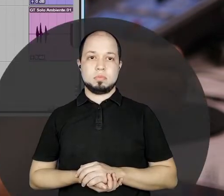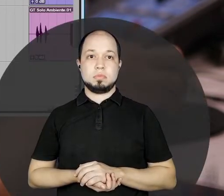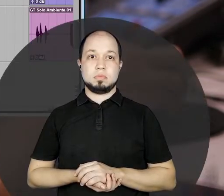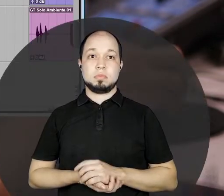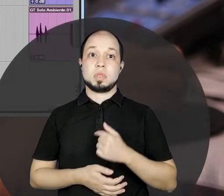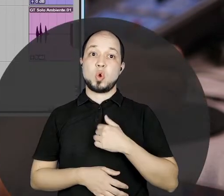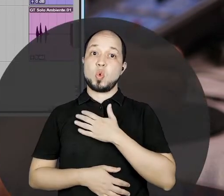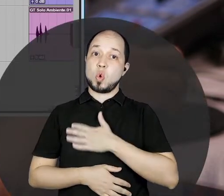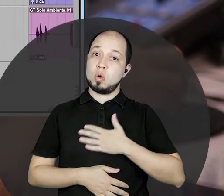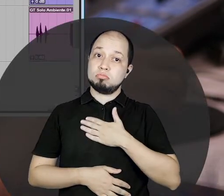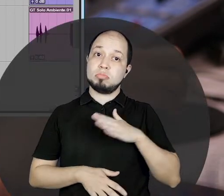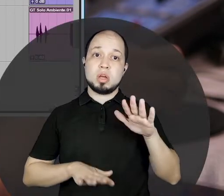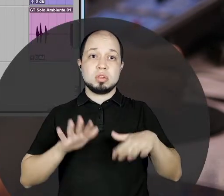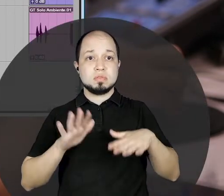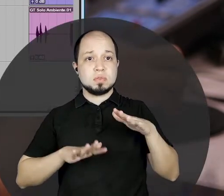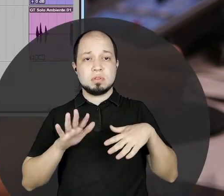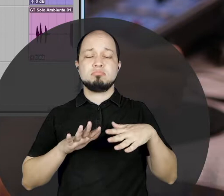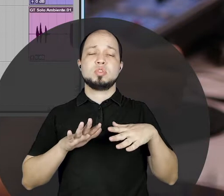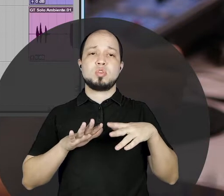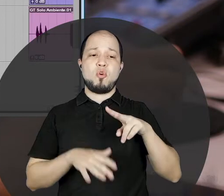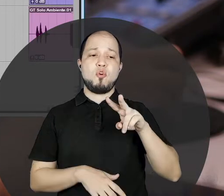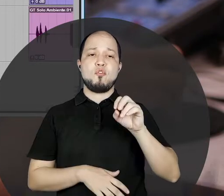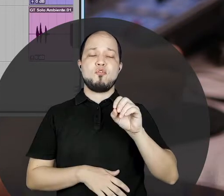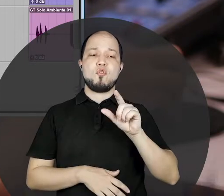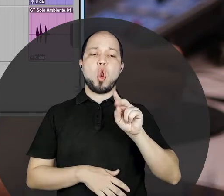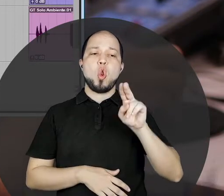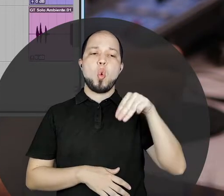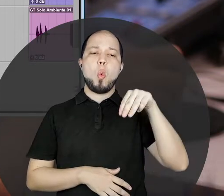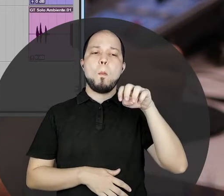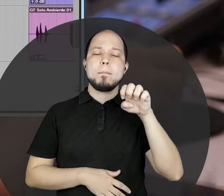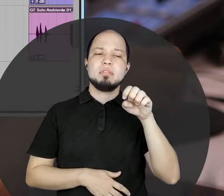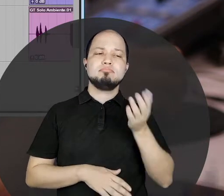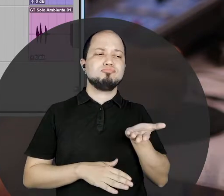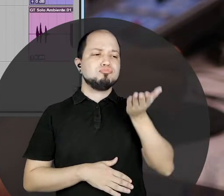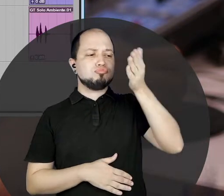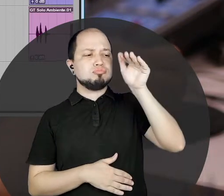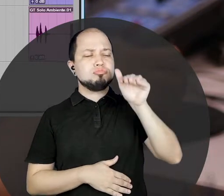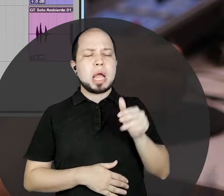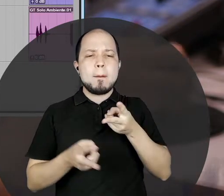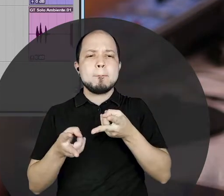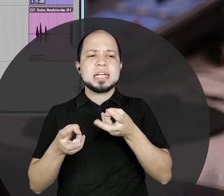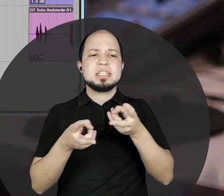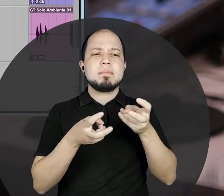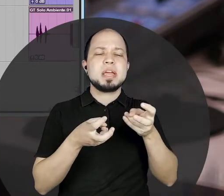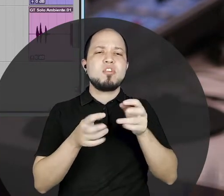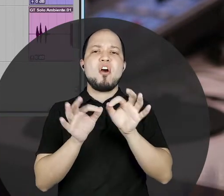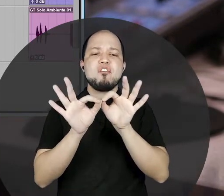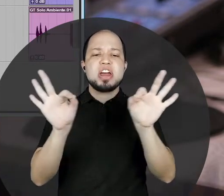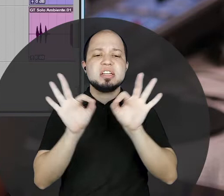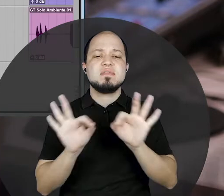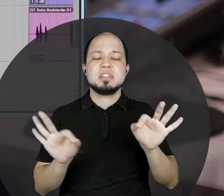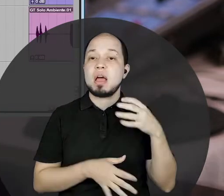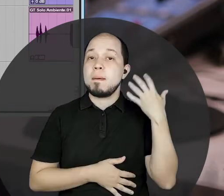gosto, às vezes, de ir trabalhando esses volumes aqui mesmo, em região por região, né, de frase por frase, porque se eu mexer no volume